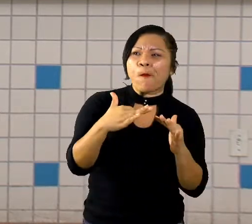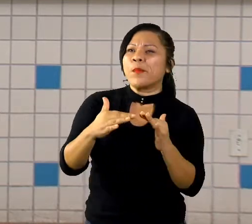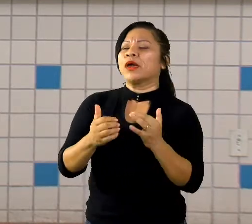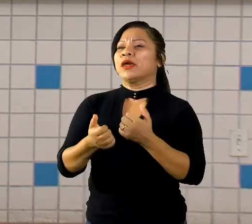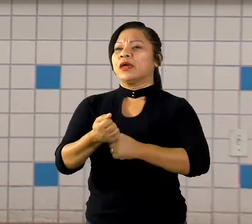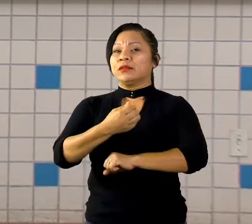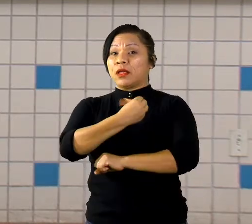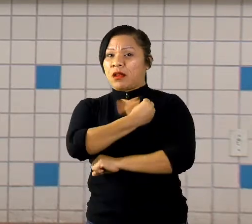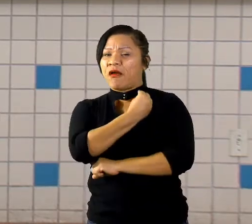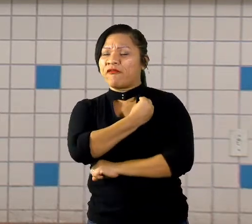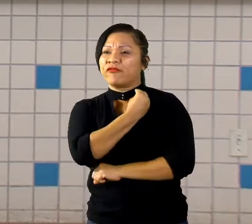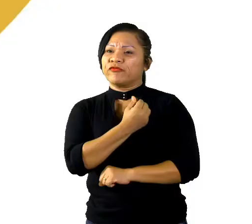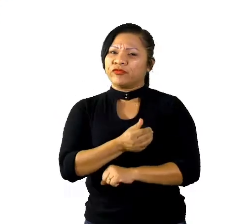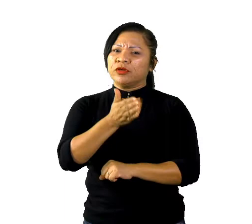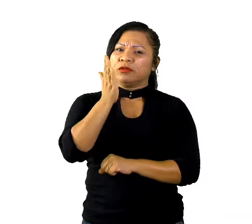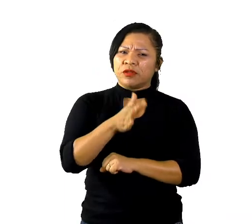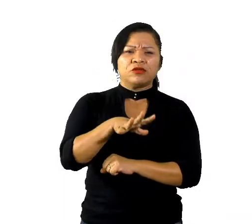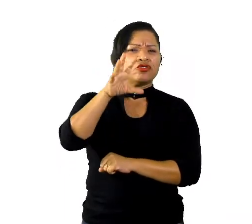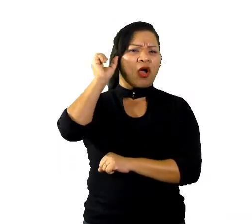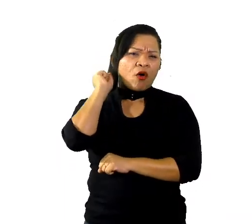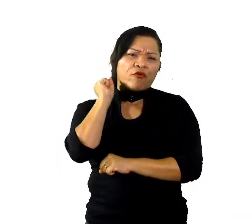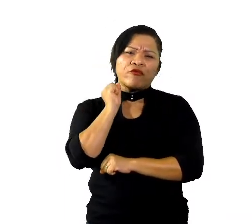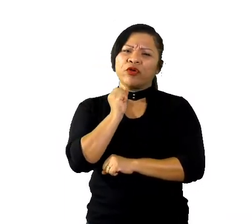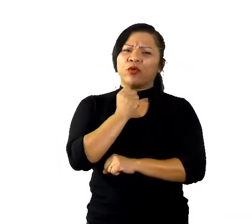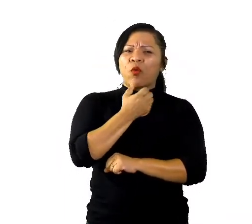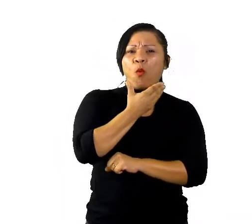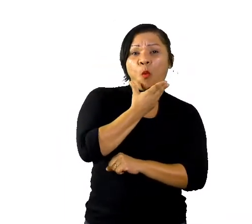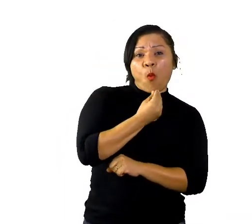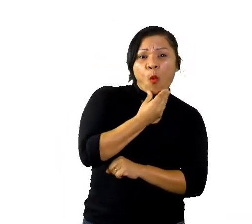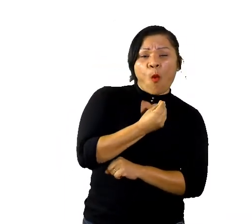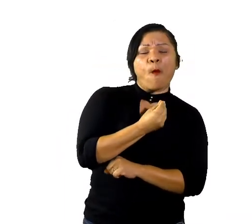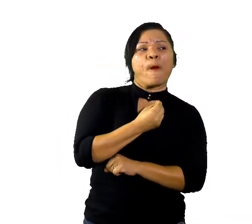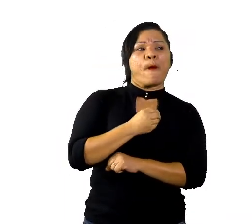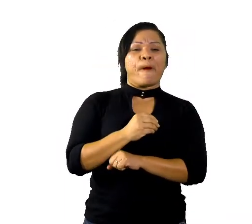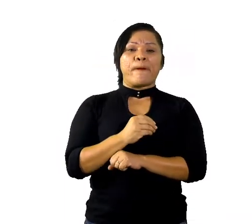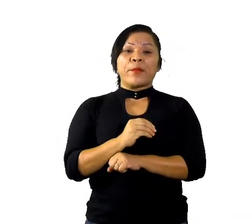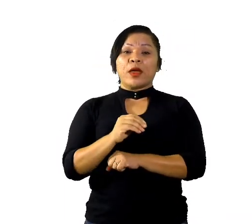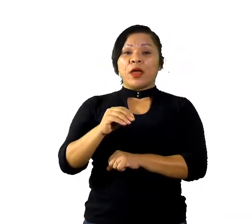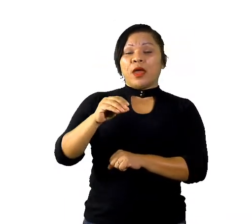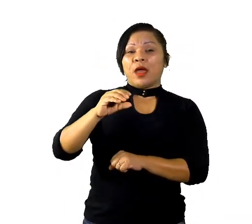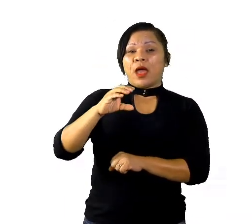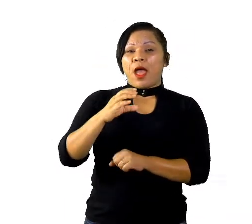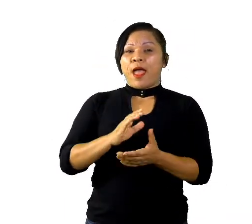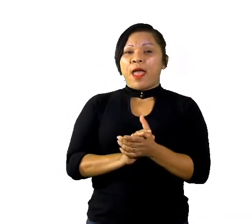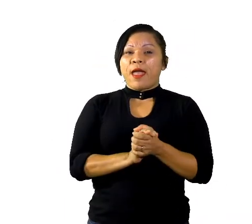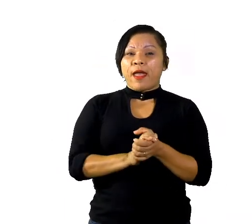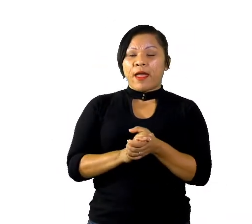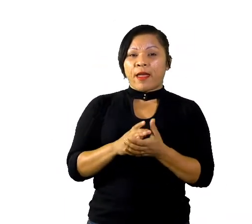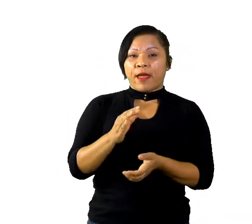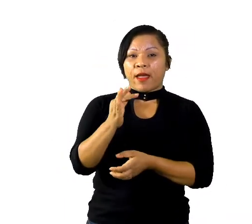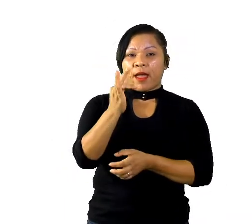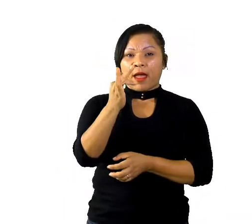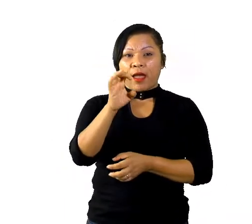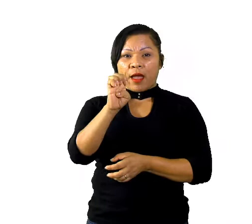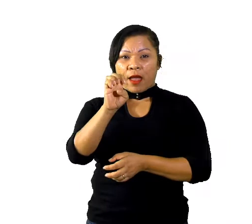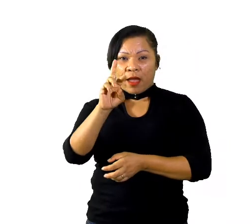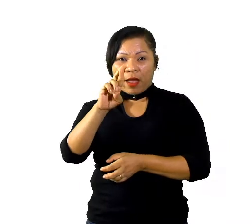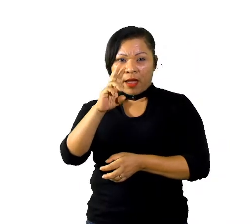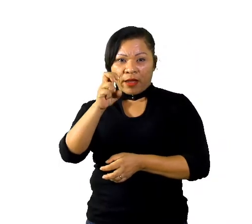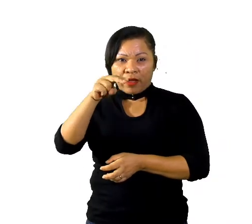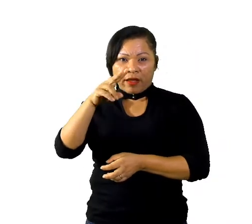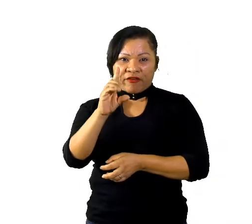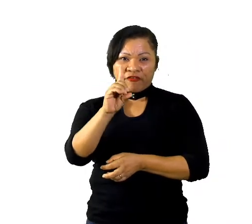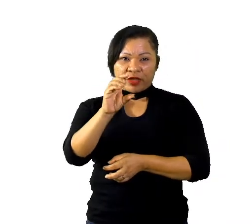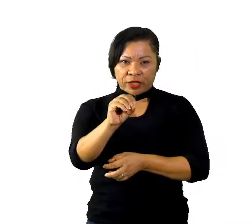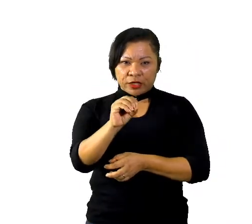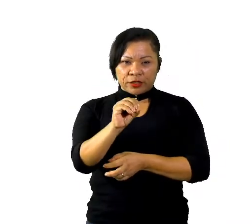tenha ouvido falar num homem chamado Fernando Collor de Mello, Dilma Rousseff. Esses dois presidentes, eles